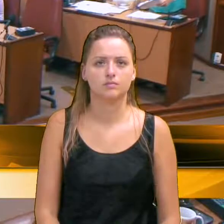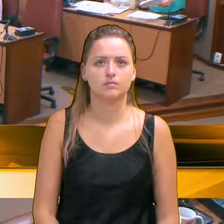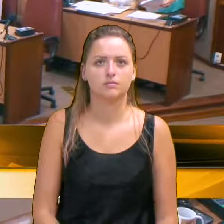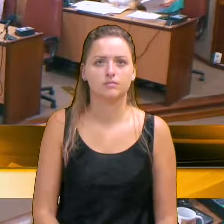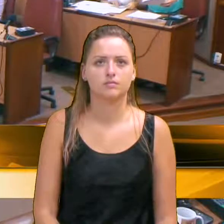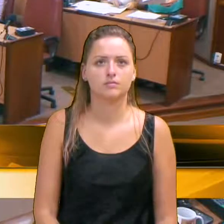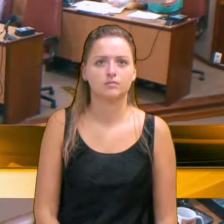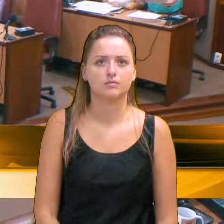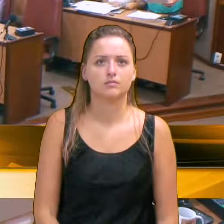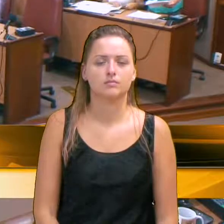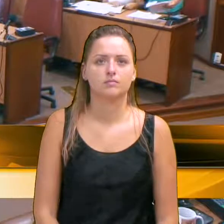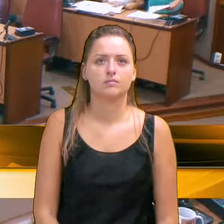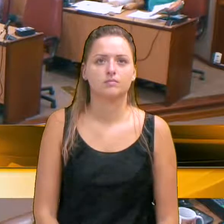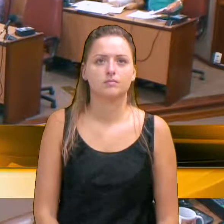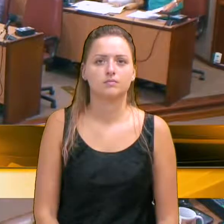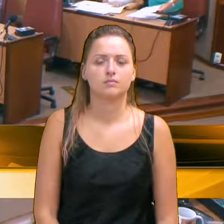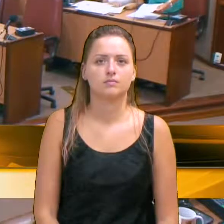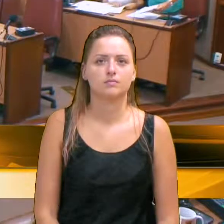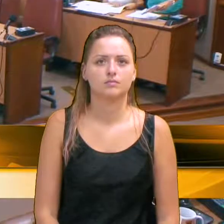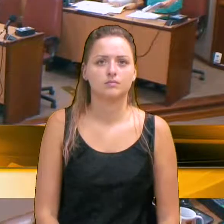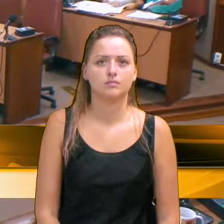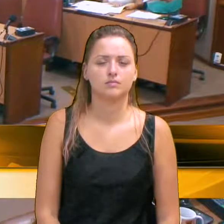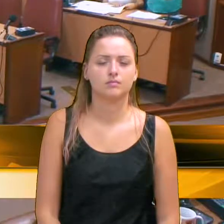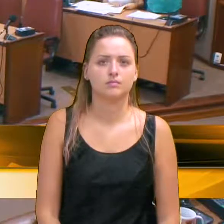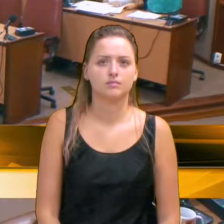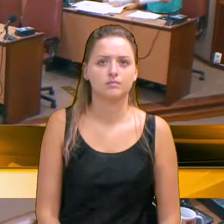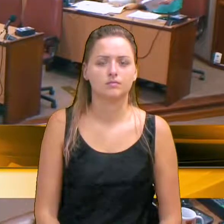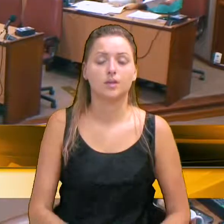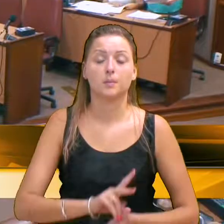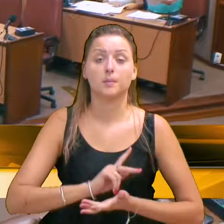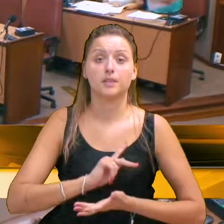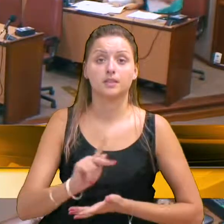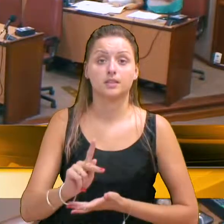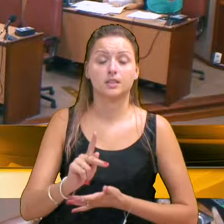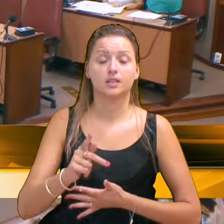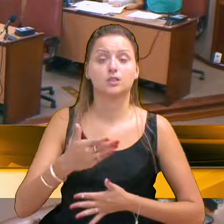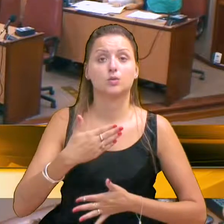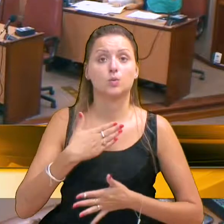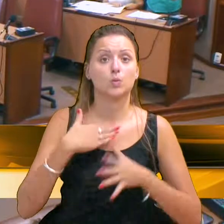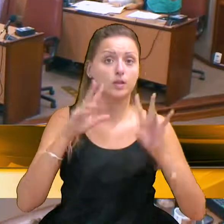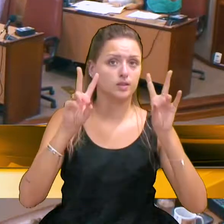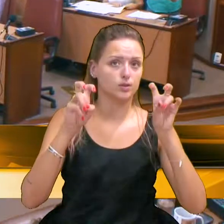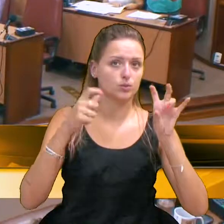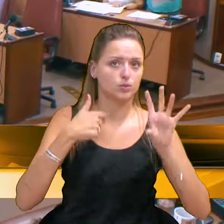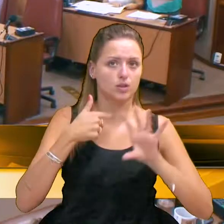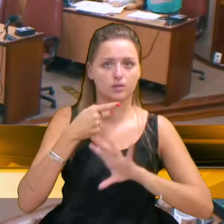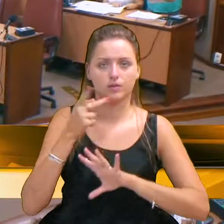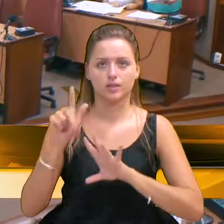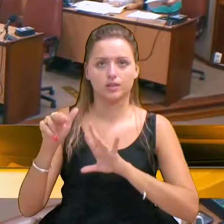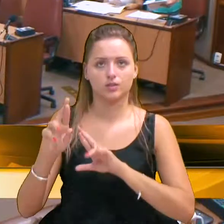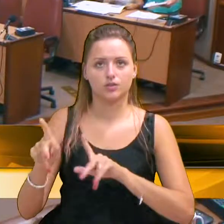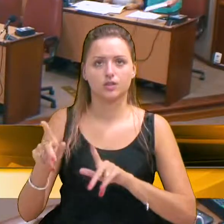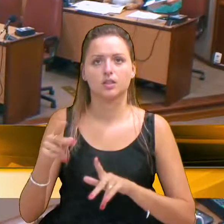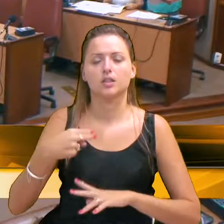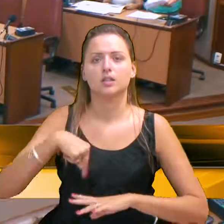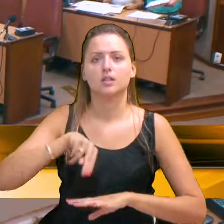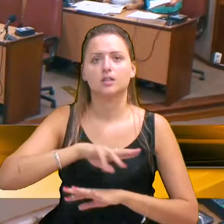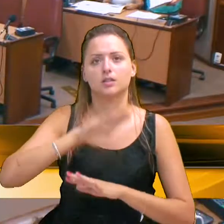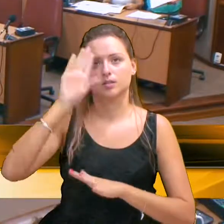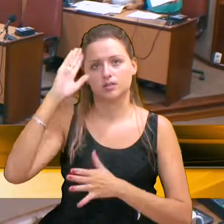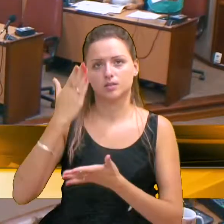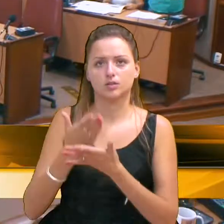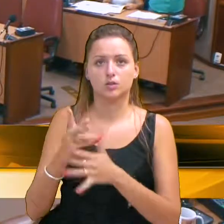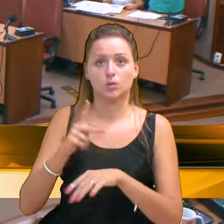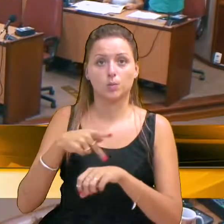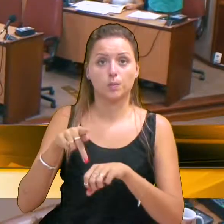caros colegas, bom, o meu assunto é diferente desse que está acontecendo ali. Todos nós sabemos que nosso país, nossa cidade